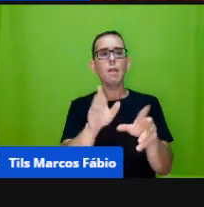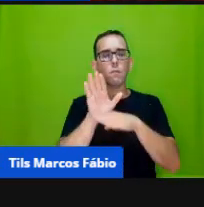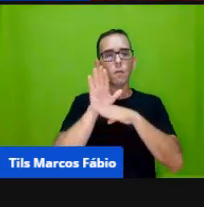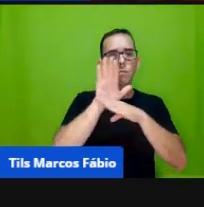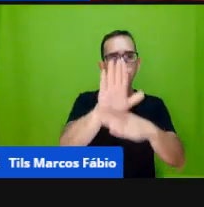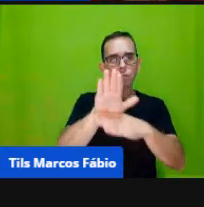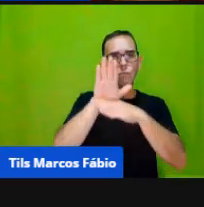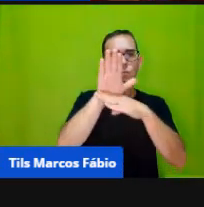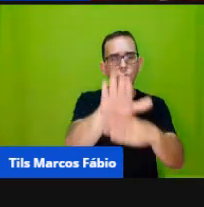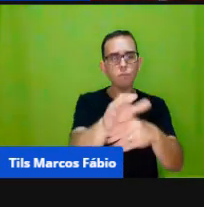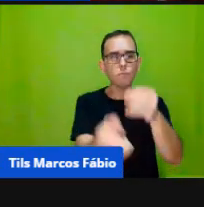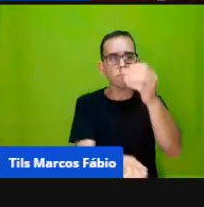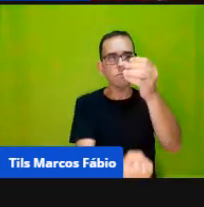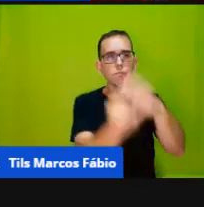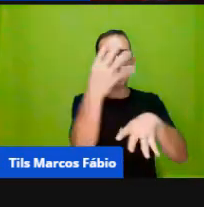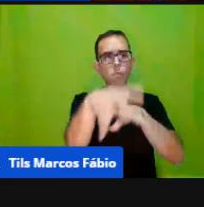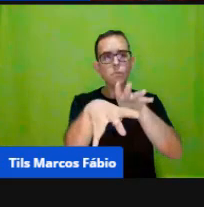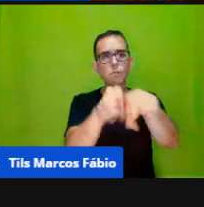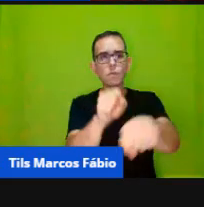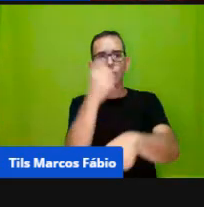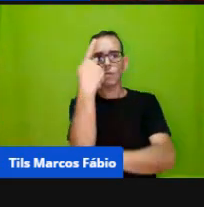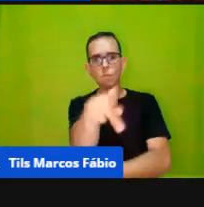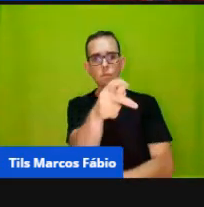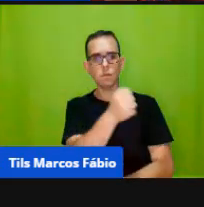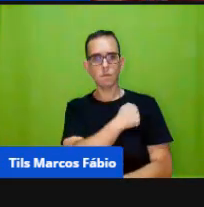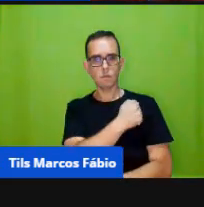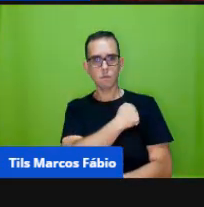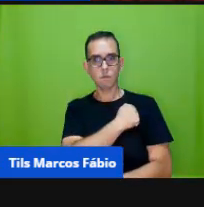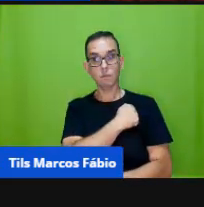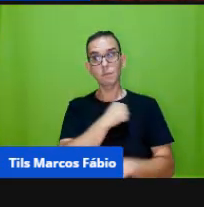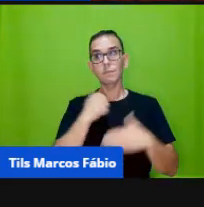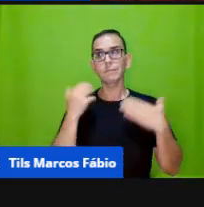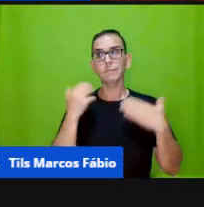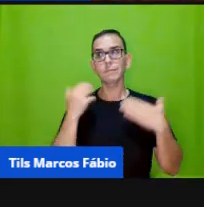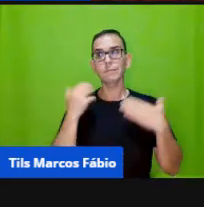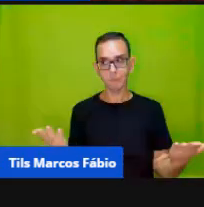com a formação integral do aluno. Então, ou seja,